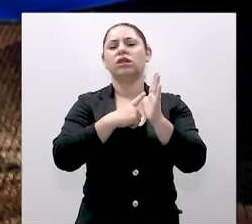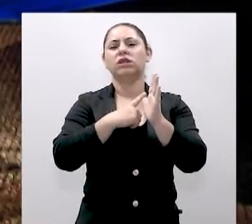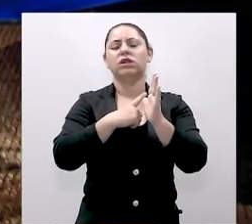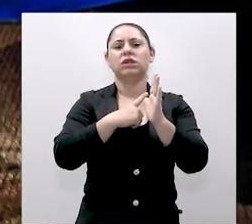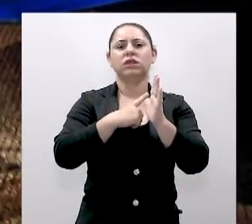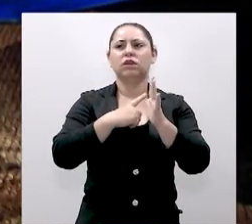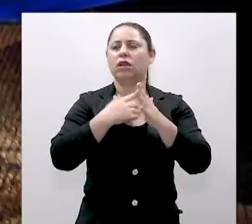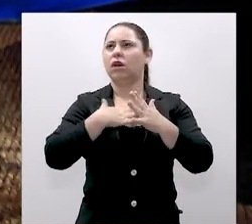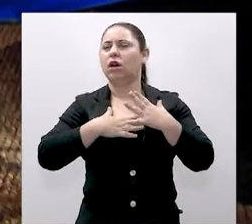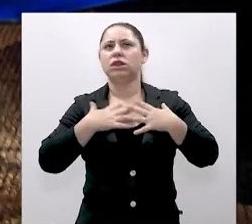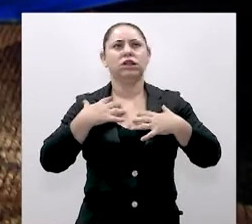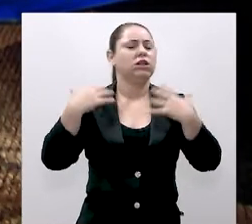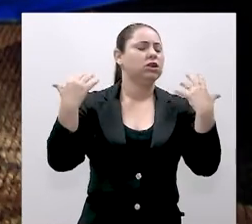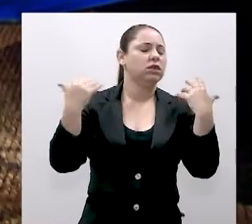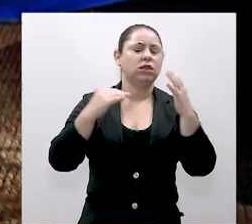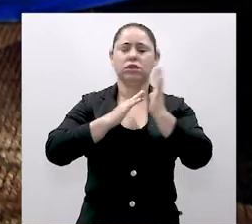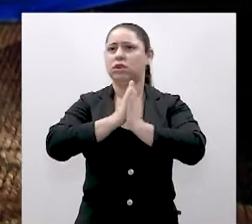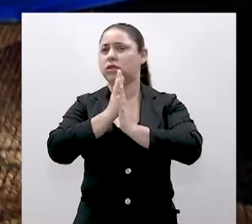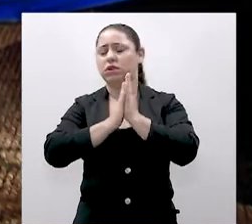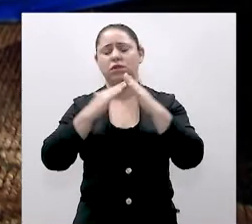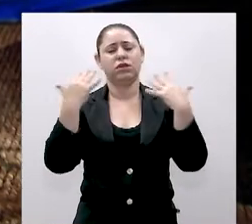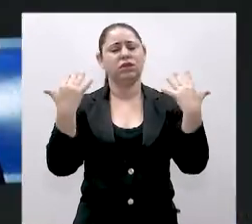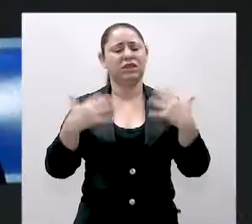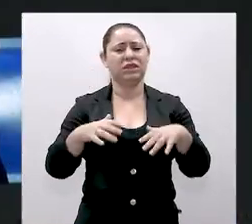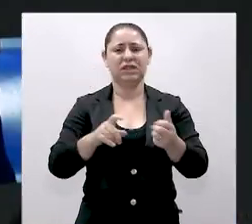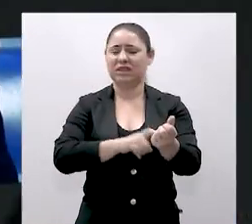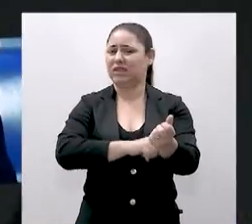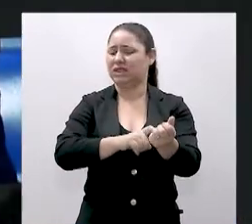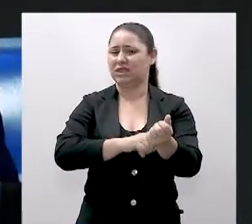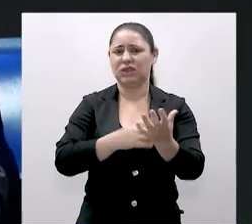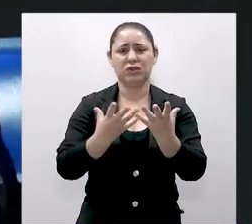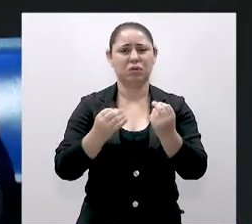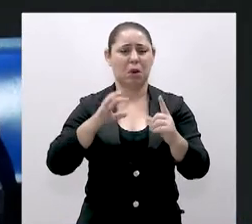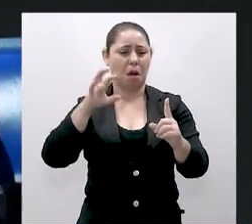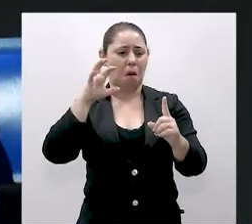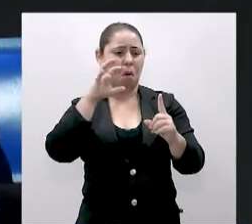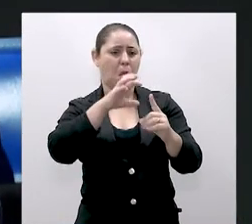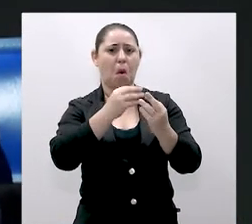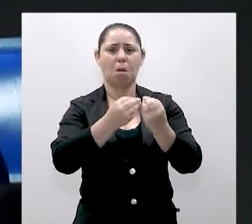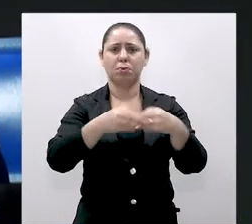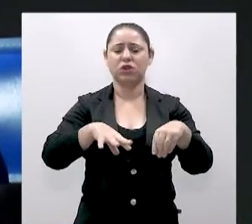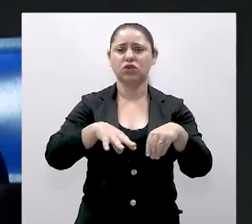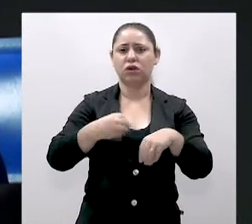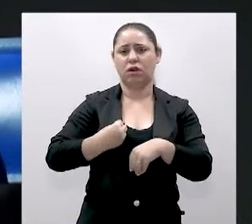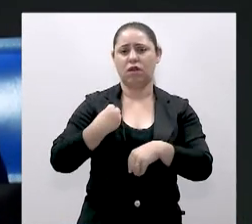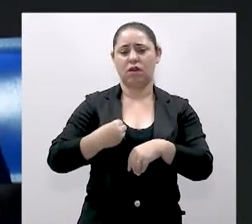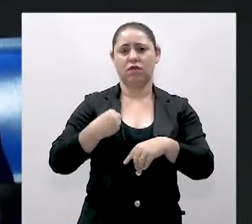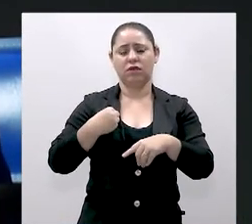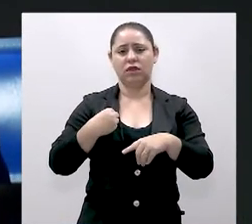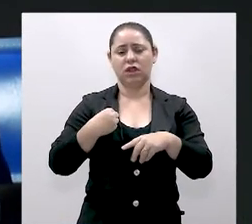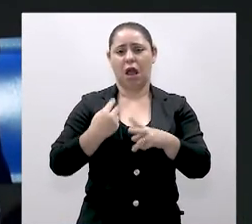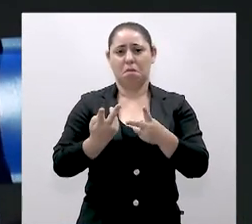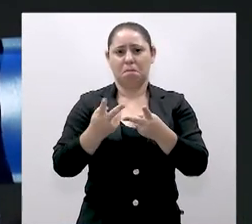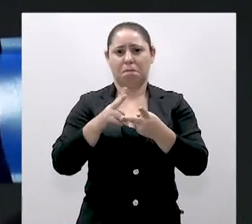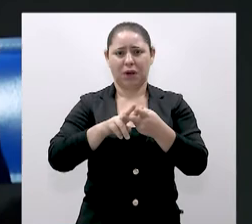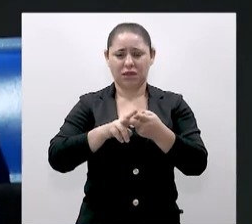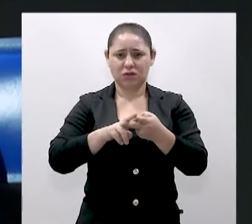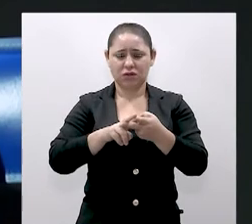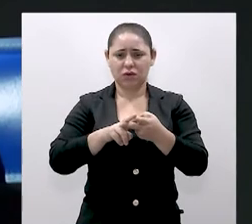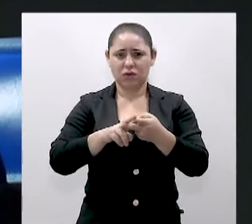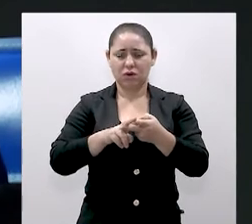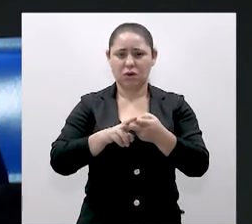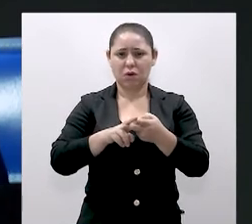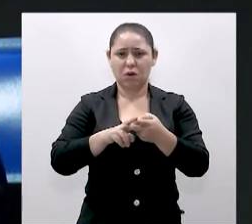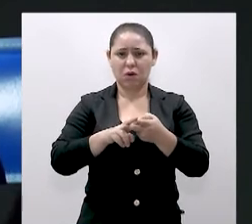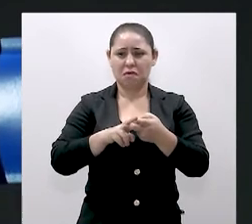experimentar momento de profundo desespero assim porque eu fico imaginando esse impacto na tua vida vem só foi privada de